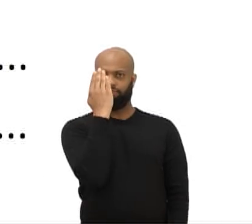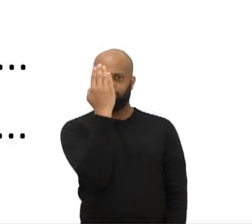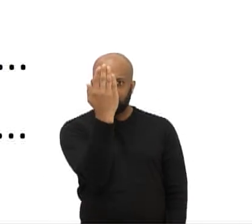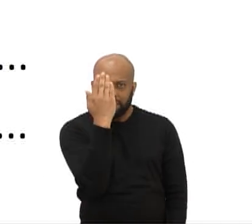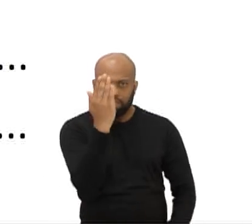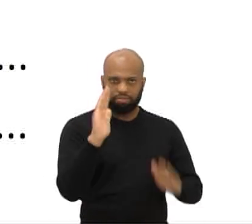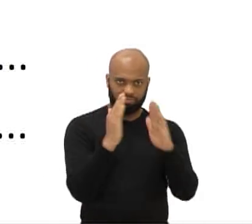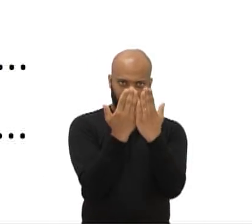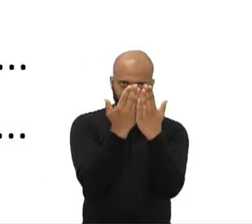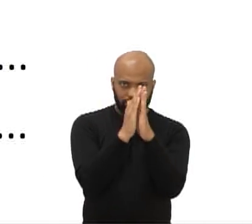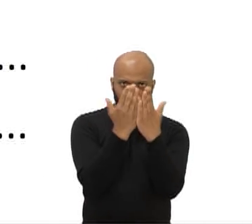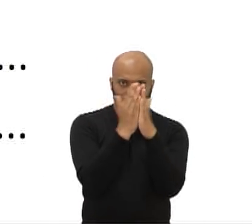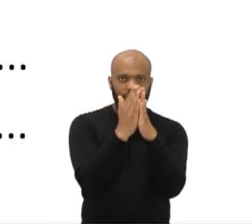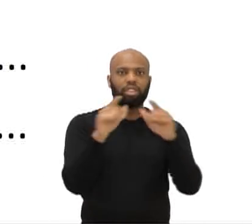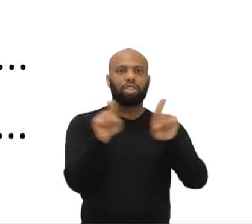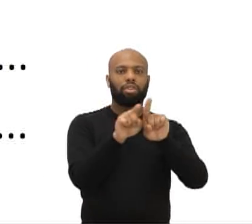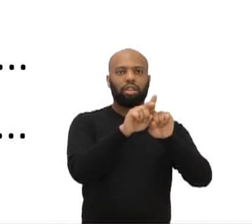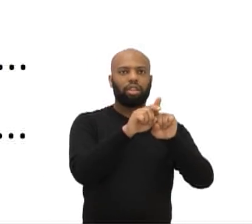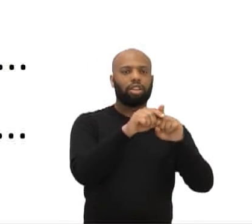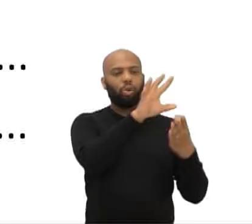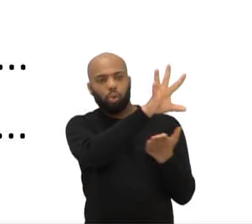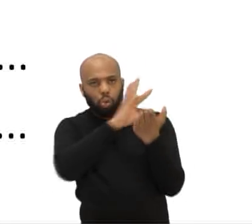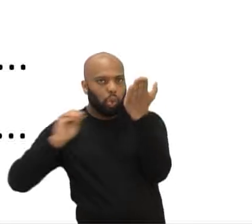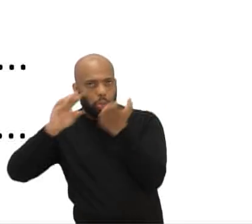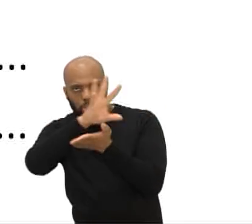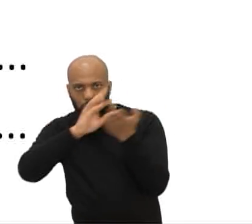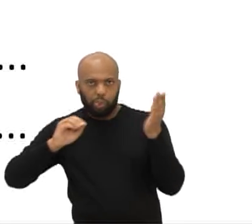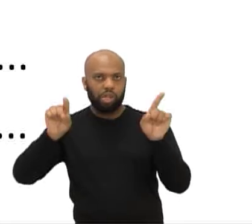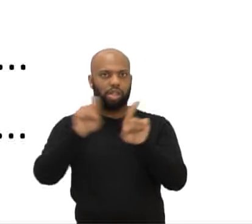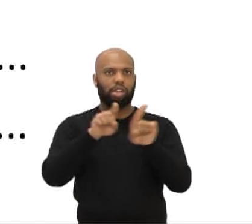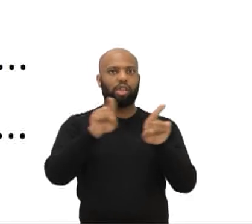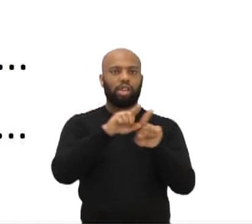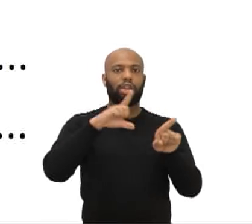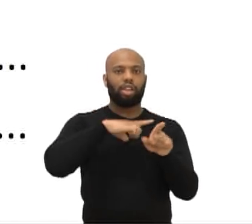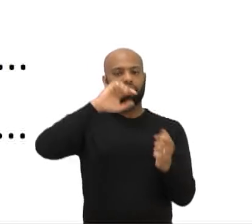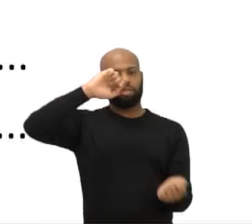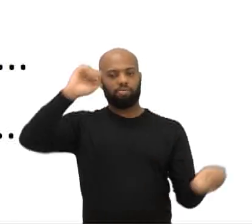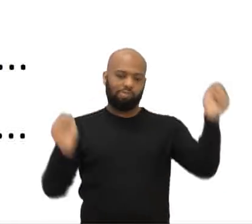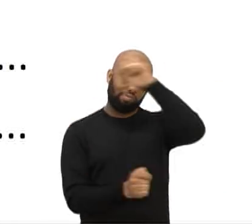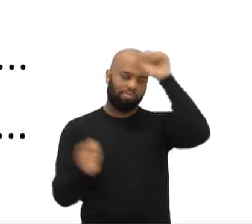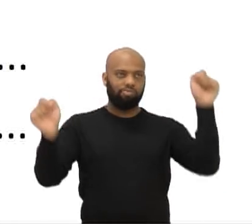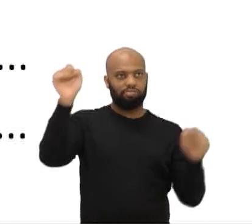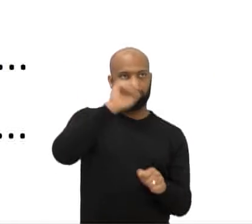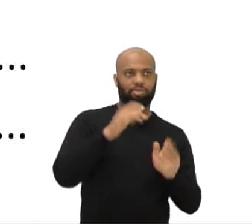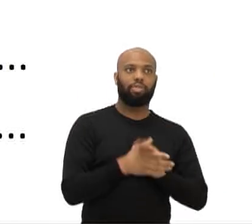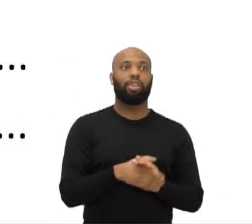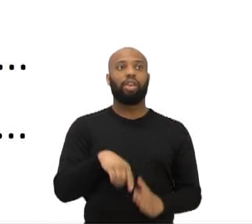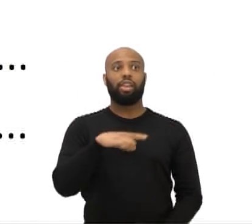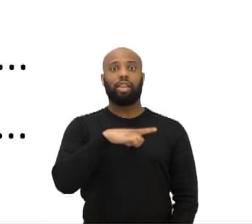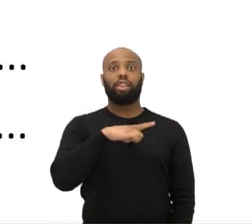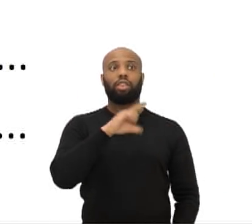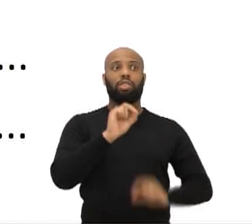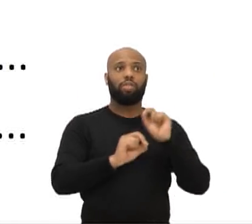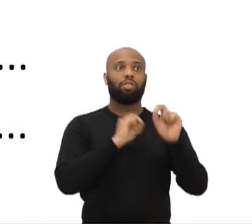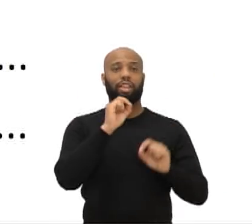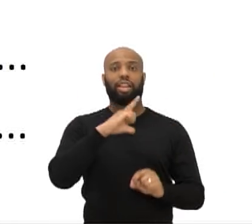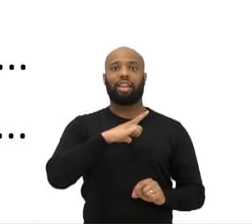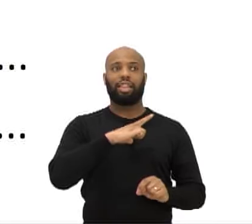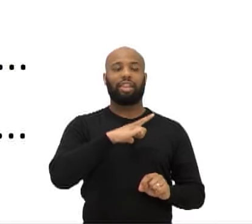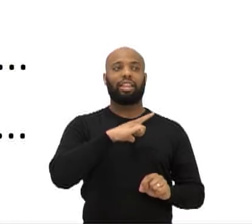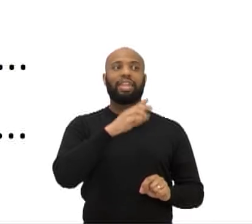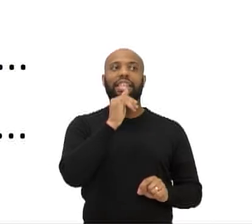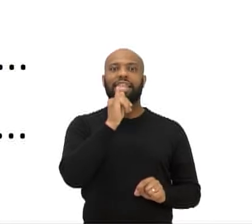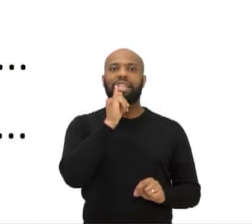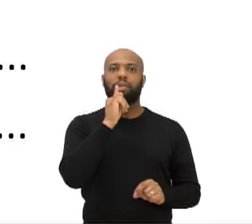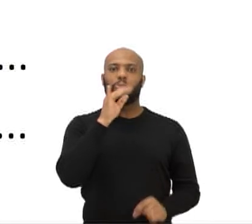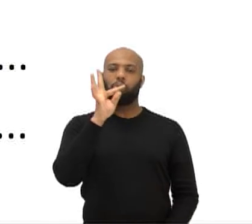e rotação. Então, vamos só relembrar cada uma. Translação. quando a gente desloca a imagem, mantendo a sua proporção, seja